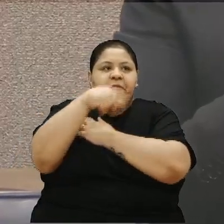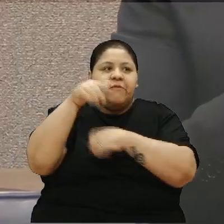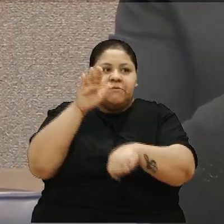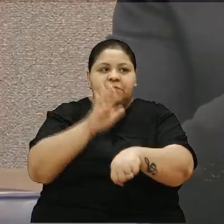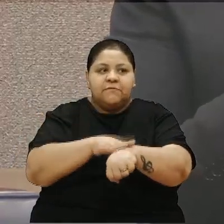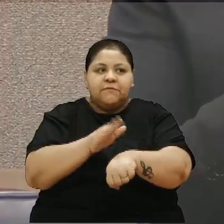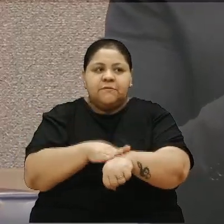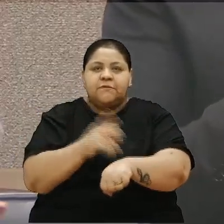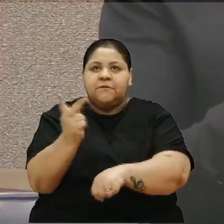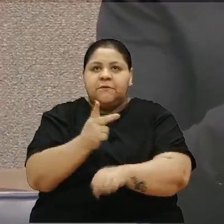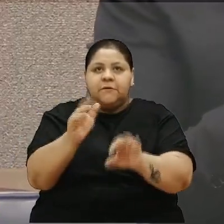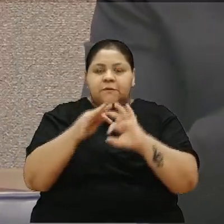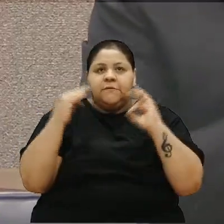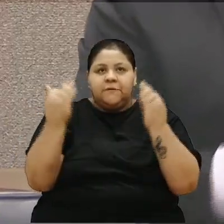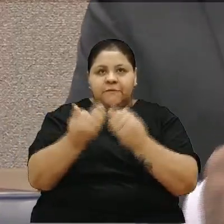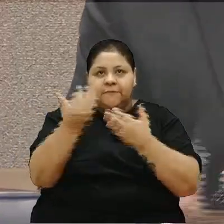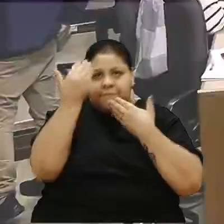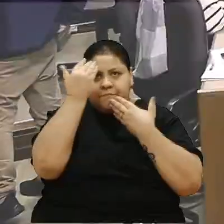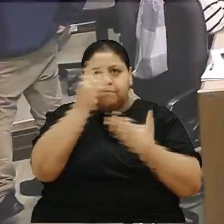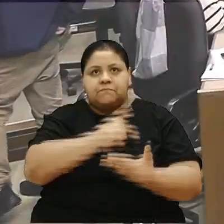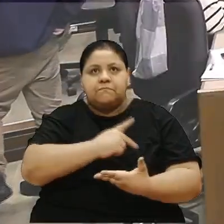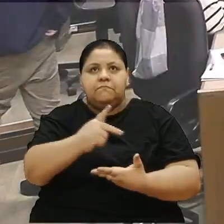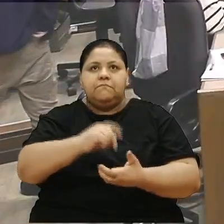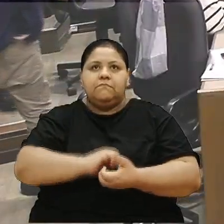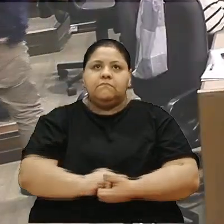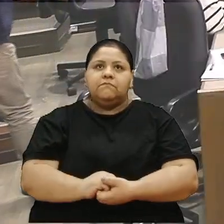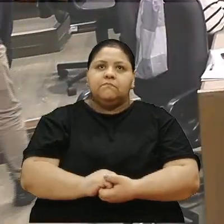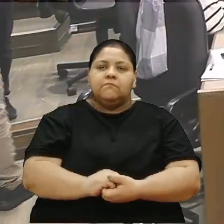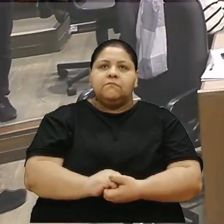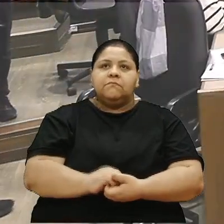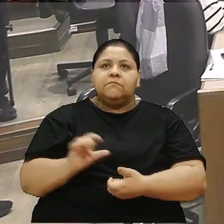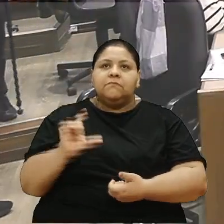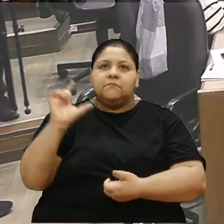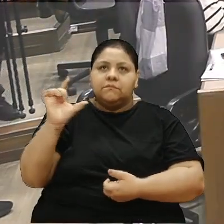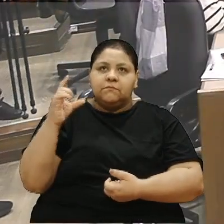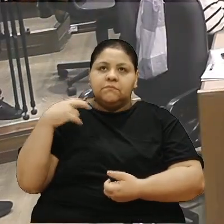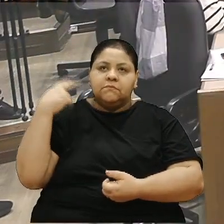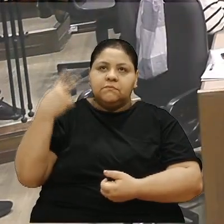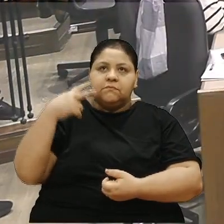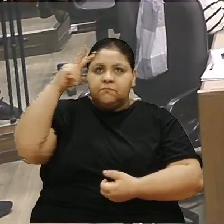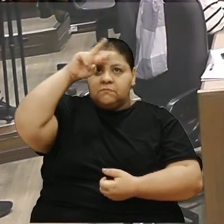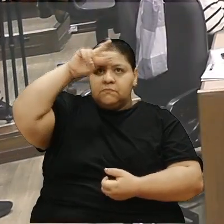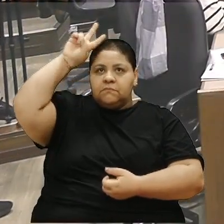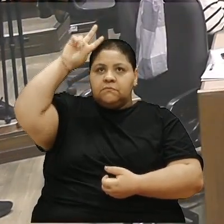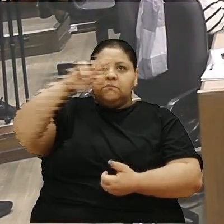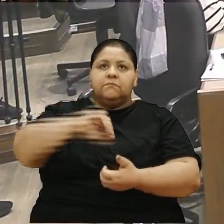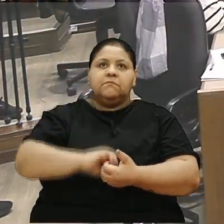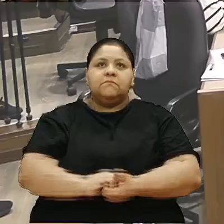momento a essas 2 famílias. Obrigado, presidente. Obrigado, vereador Aldonei. Com a palavra, vereador Edson da Rosa.